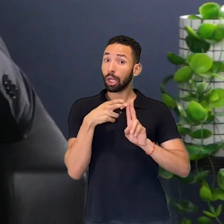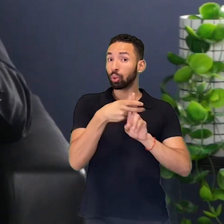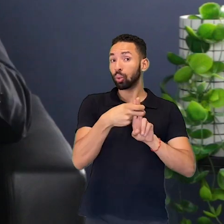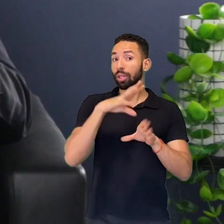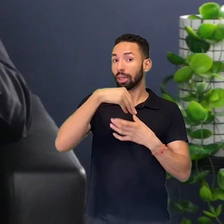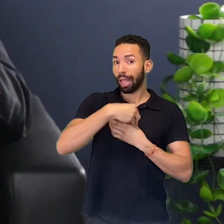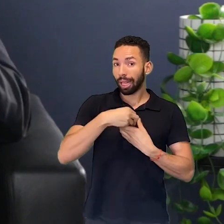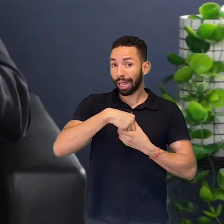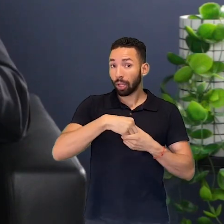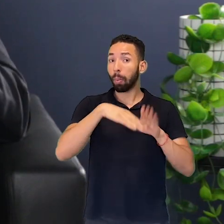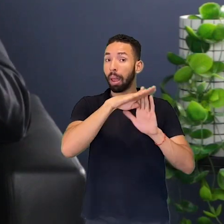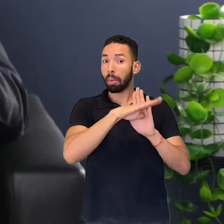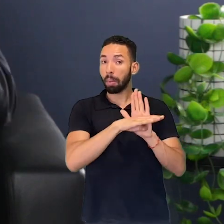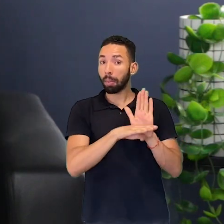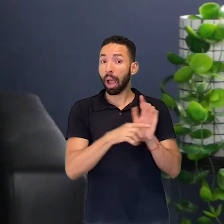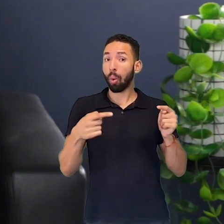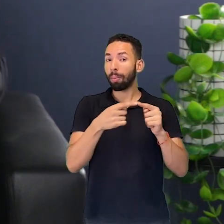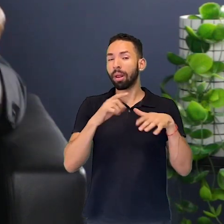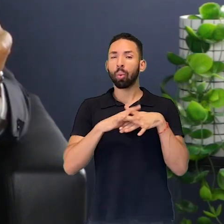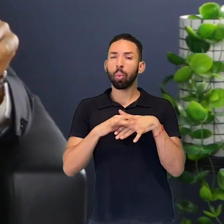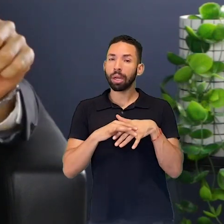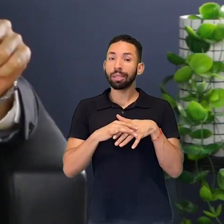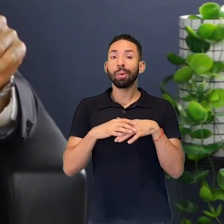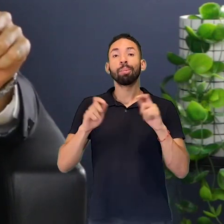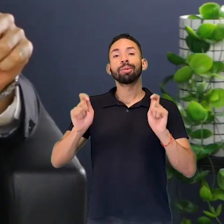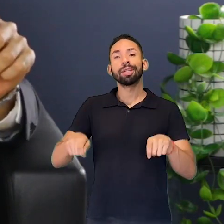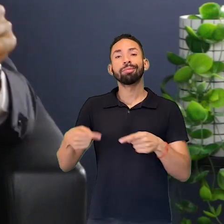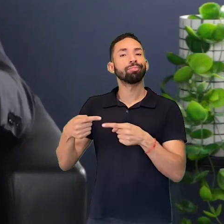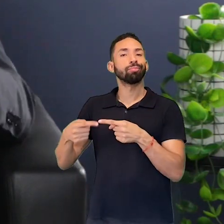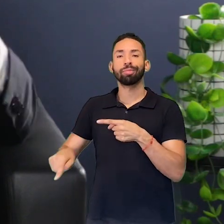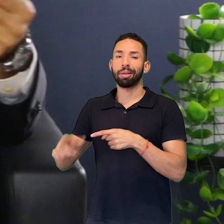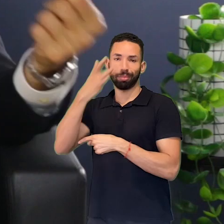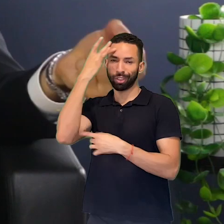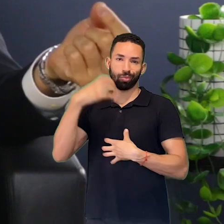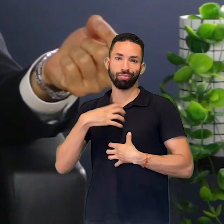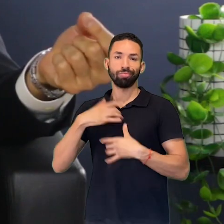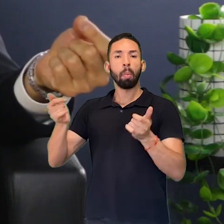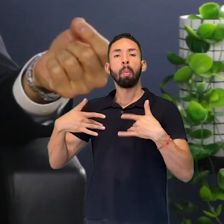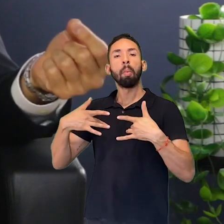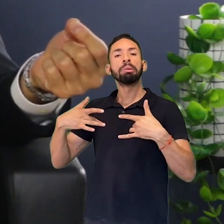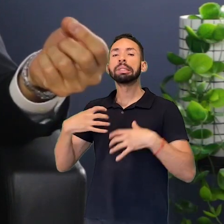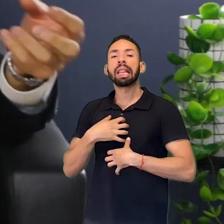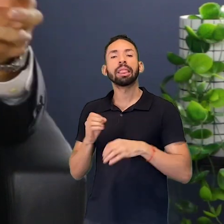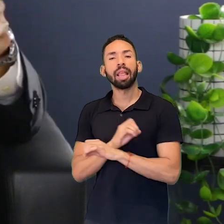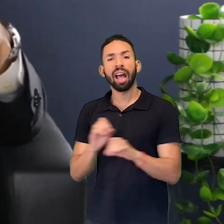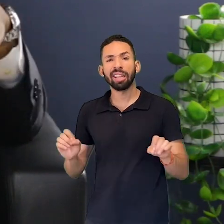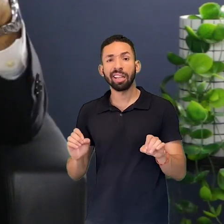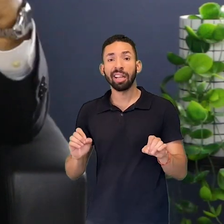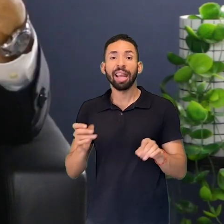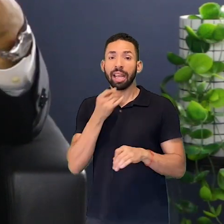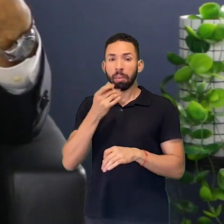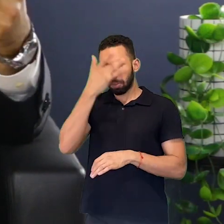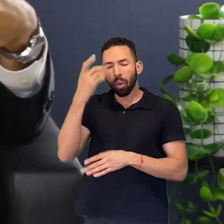a lista do SUS que estabelece um medicamento para aquela doença, pode não fazer efeito para aquela pessoa, pode